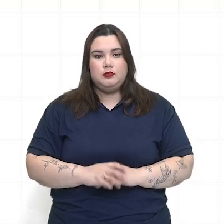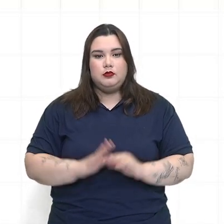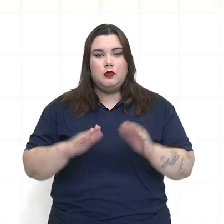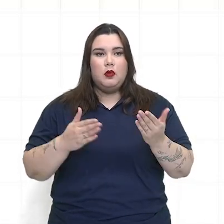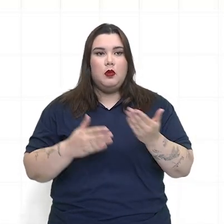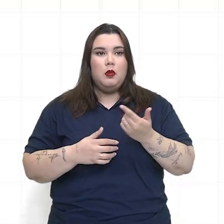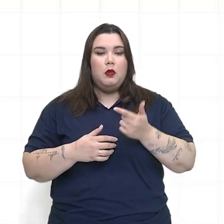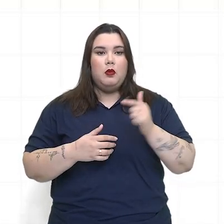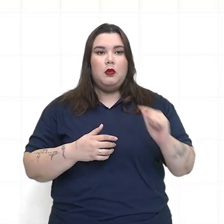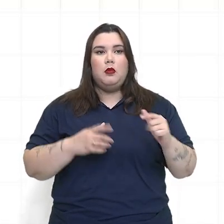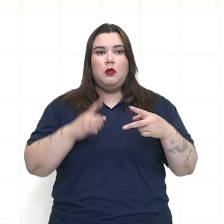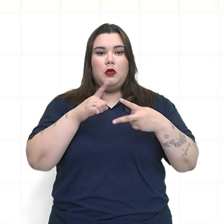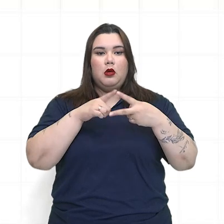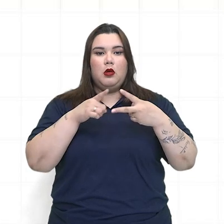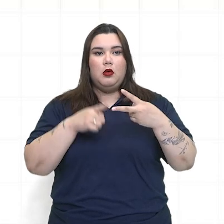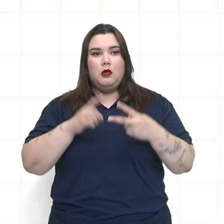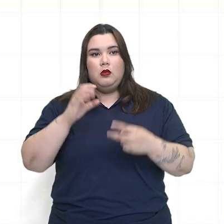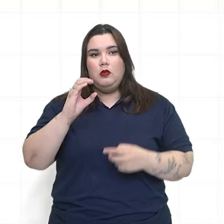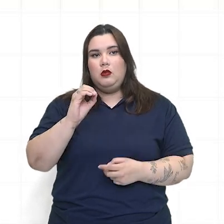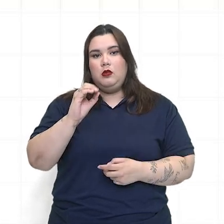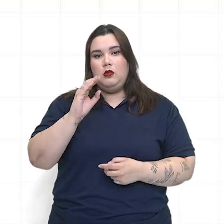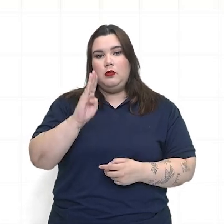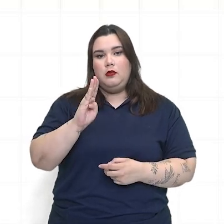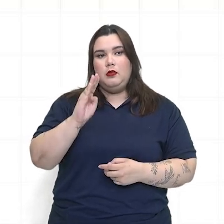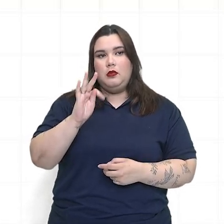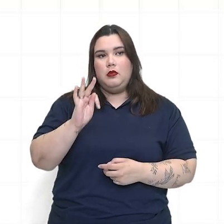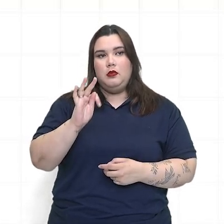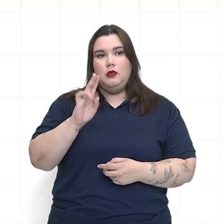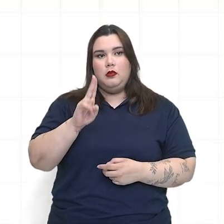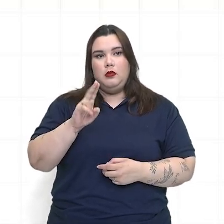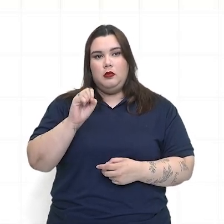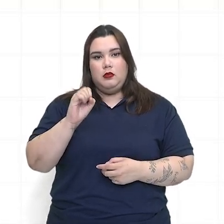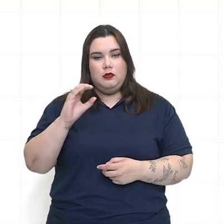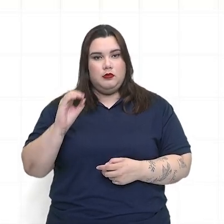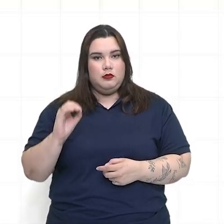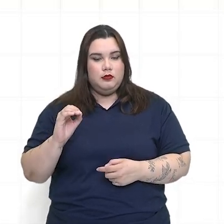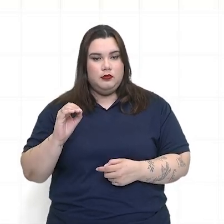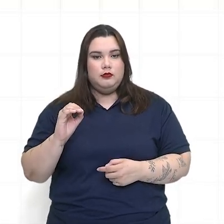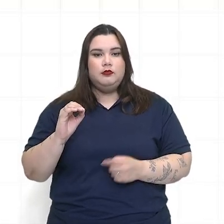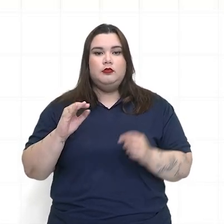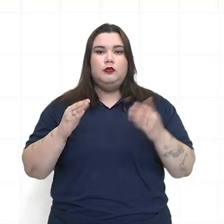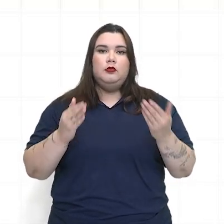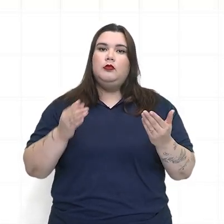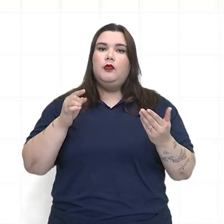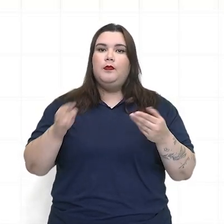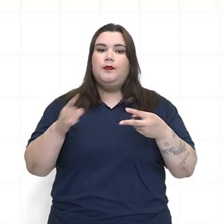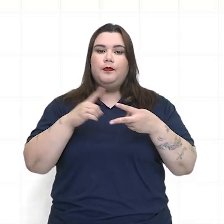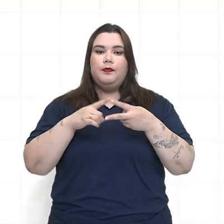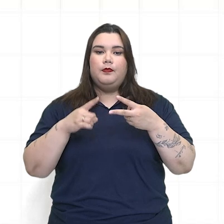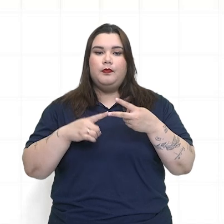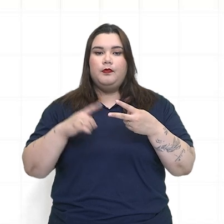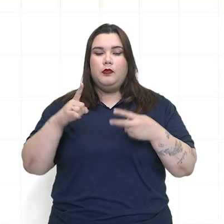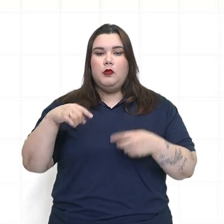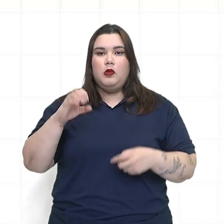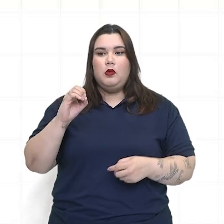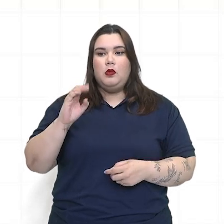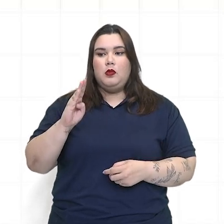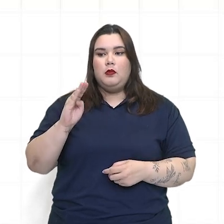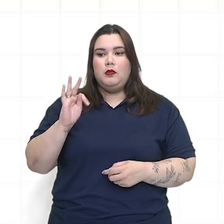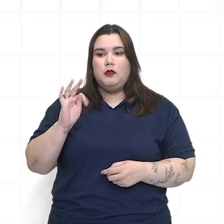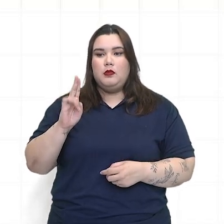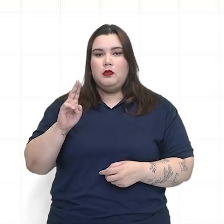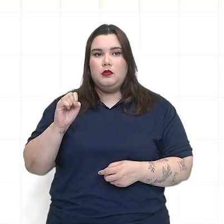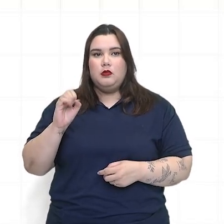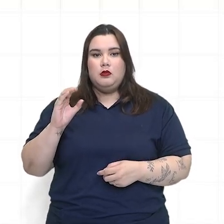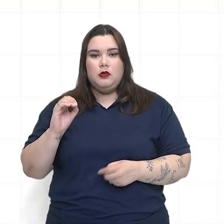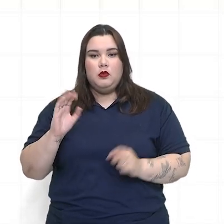E o próximo vai ser o ângulo obtuso. Quando é que o ângulo é obtuso? Quando a